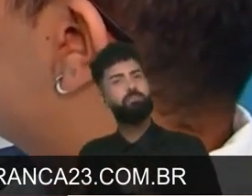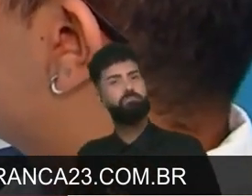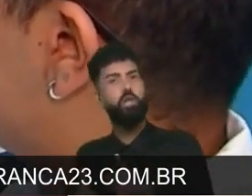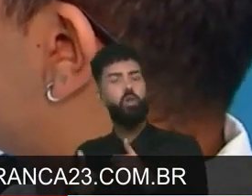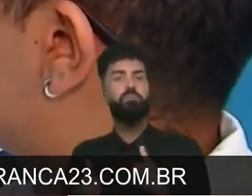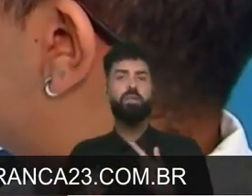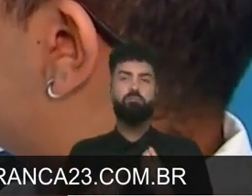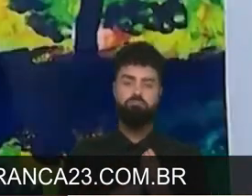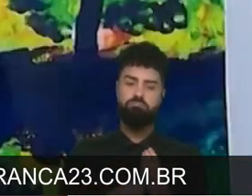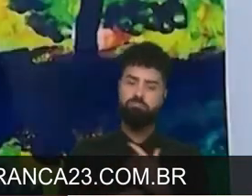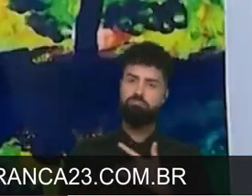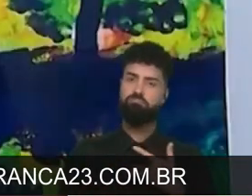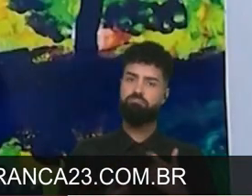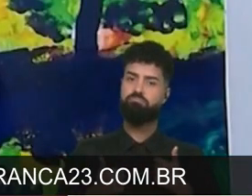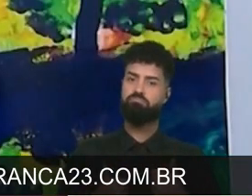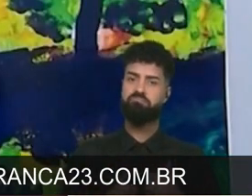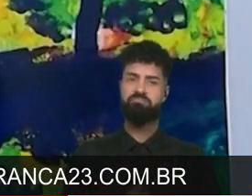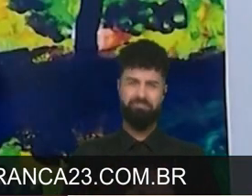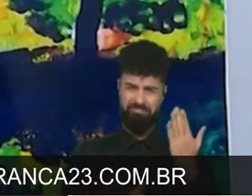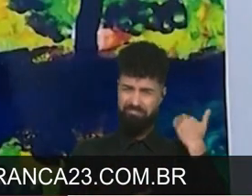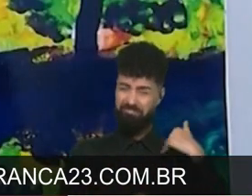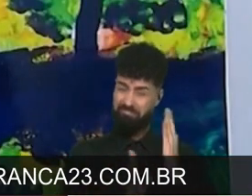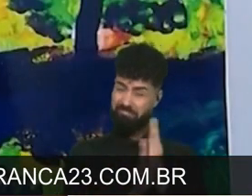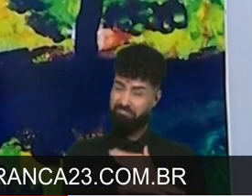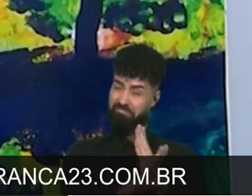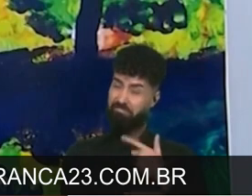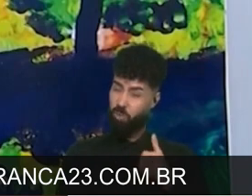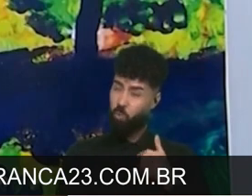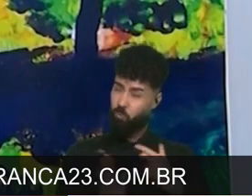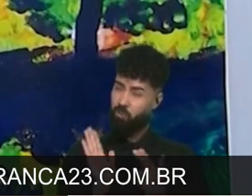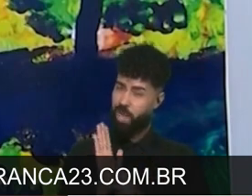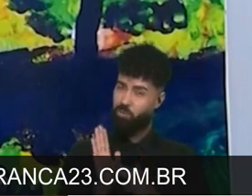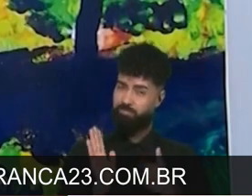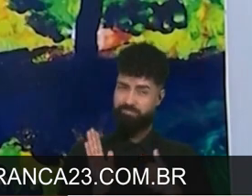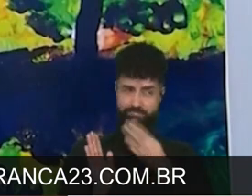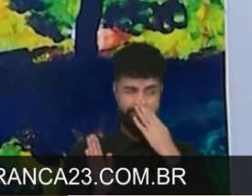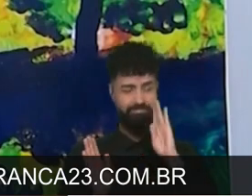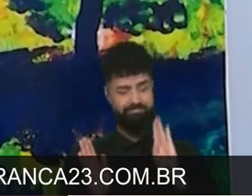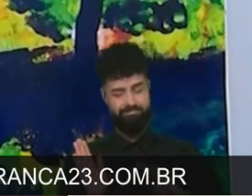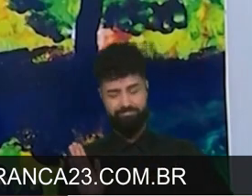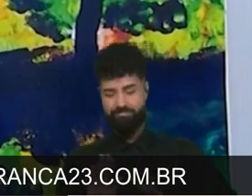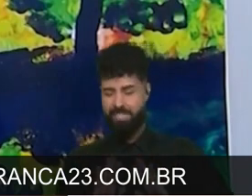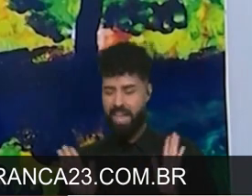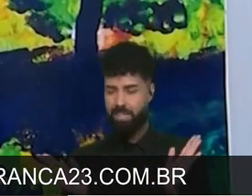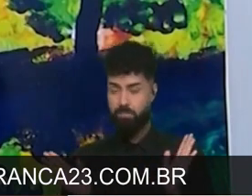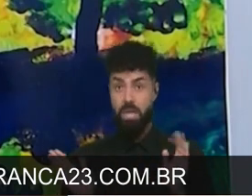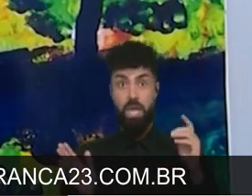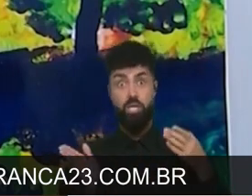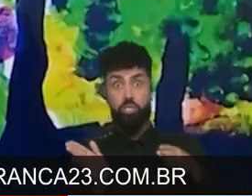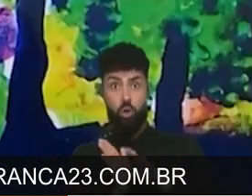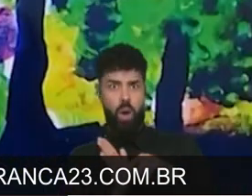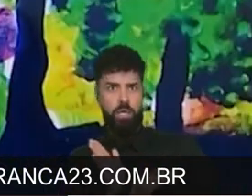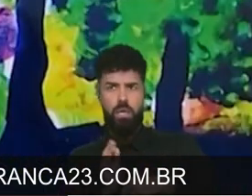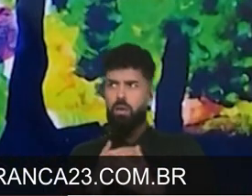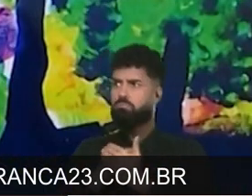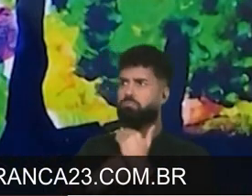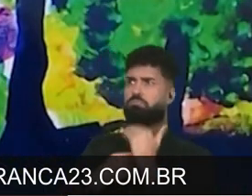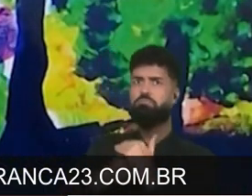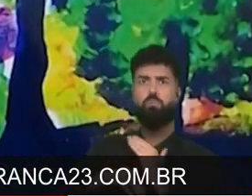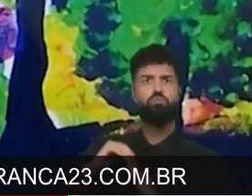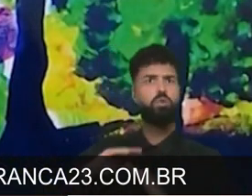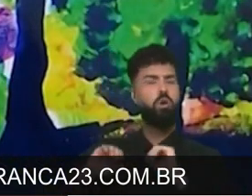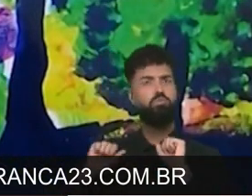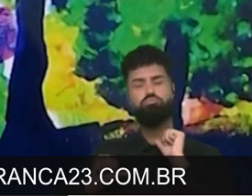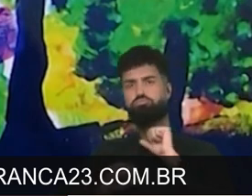manter a saúde em dia. Eu era bem relapso, eu confesso, né? Mas chegando aqui, os profissionais não me deixaram mais ser relapso. Hoje eu já mudei